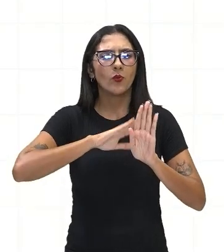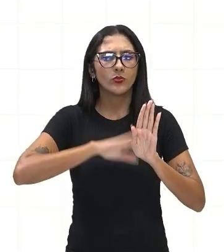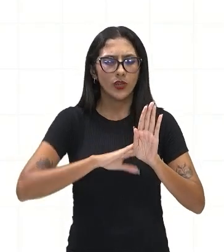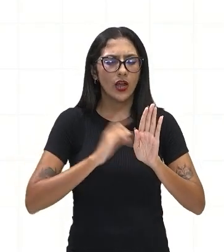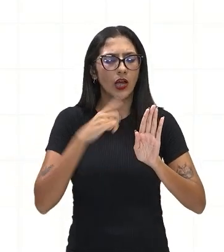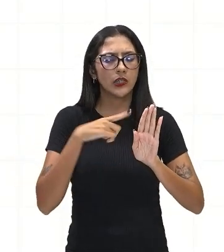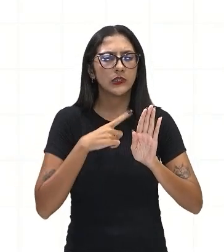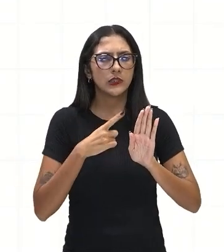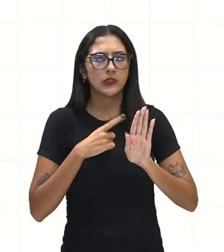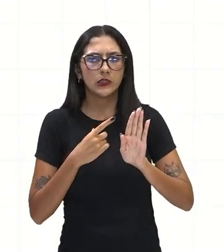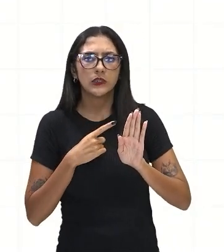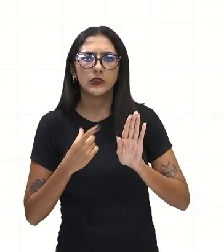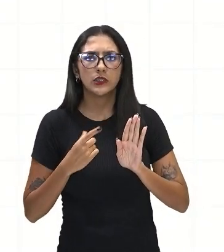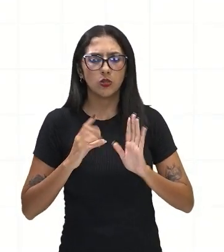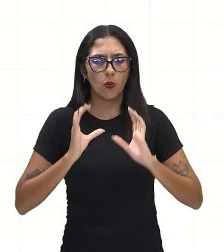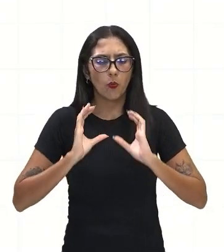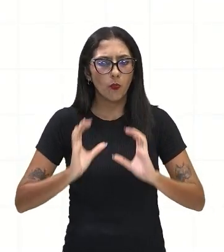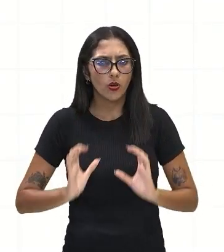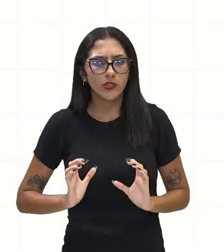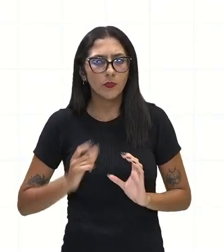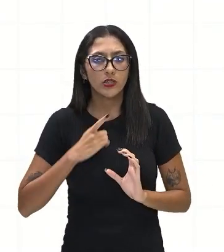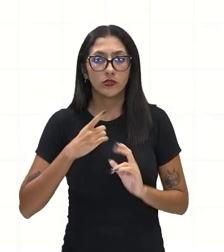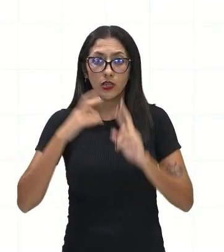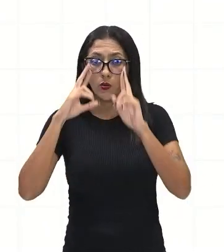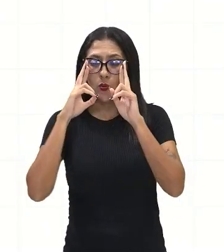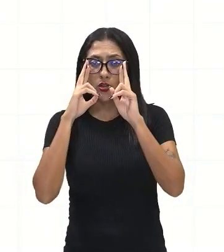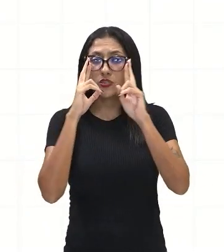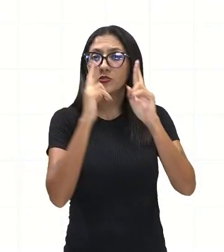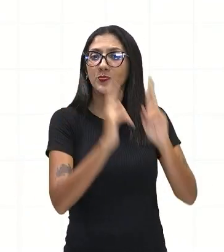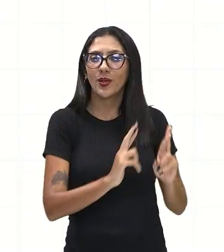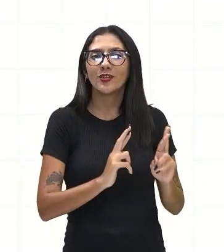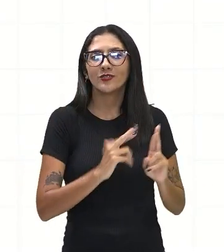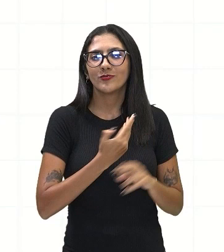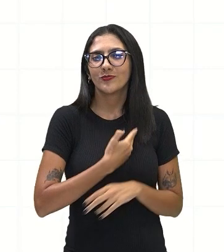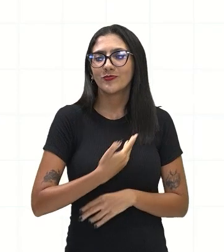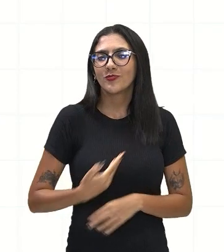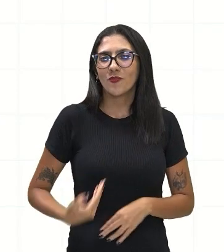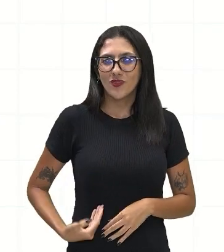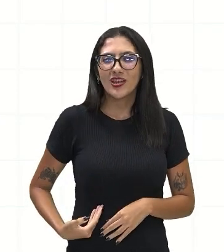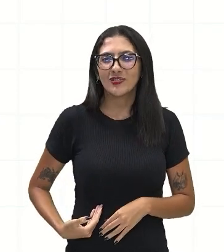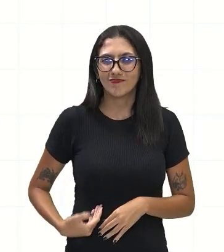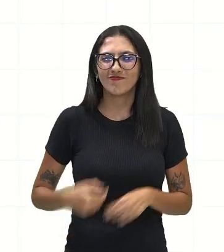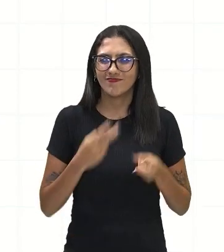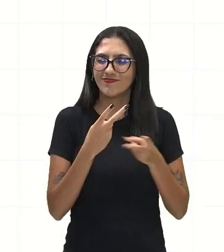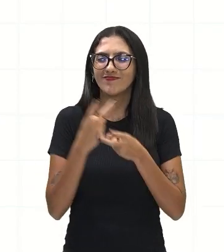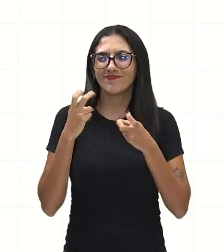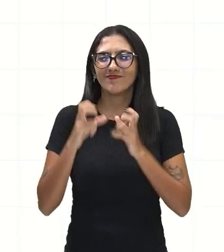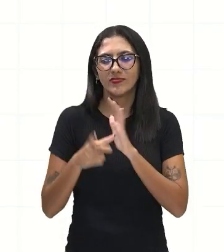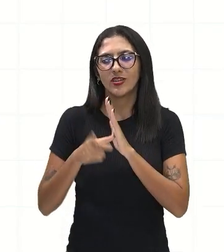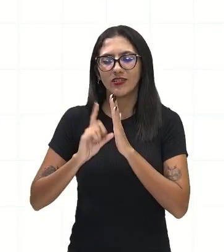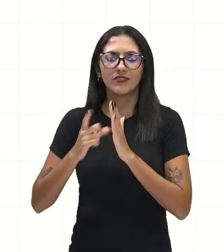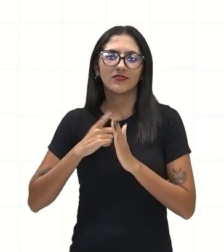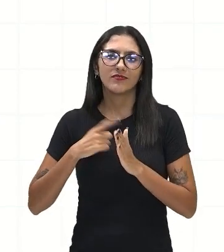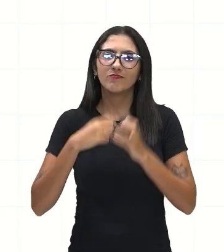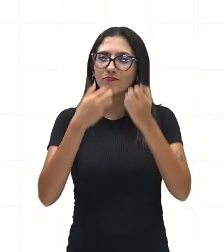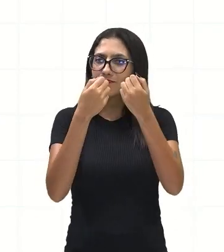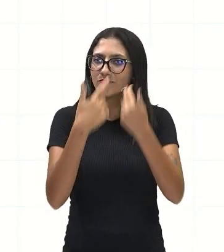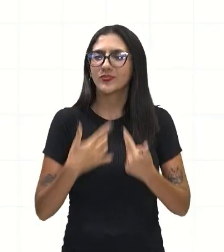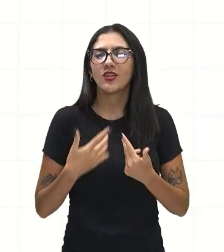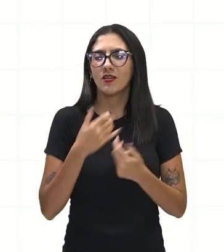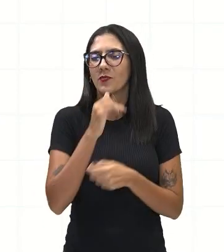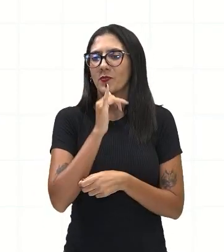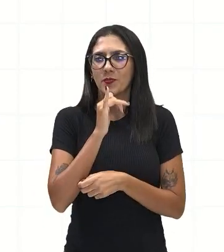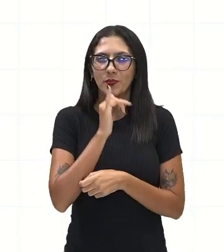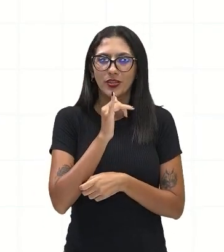desse comportamento está o respeito à coisa pública, desses comportamentos que nós já descrevemos e exemplificamos para